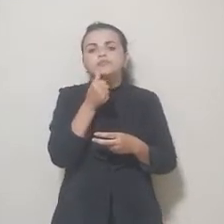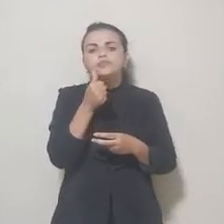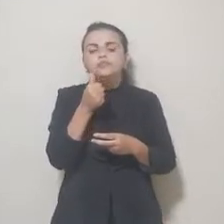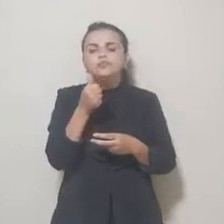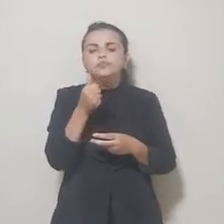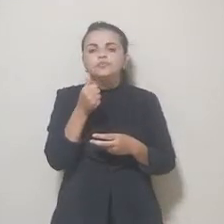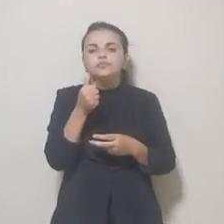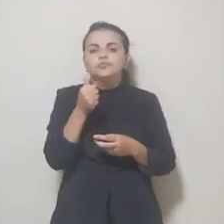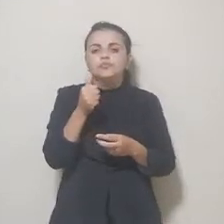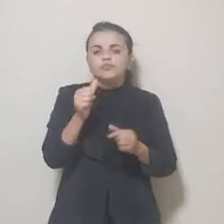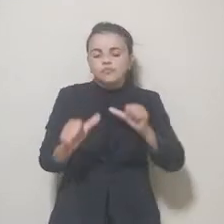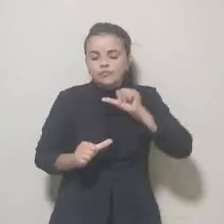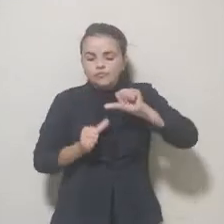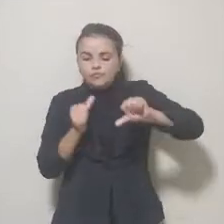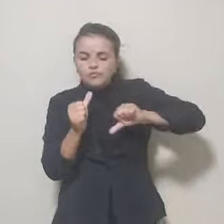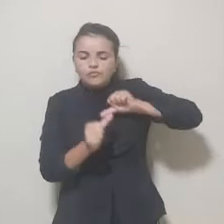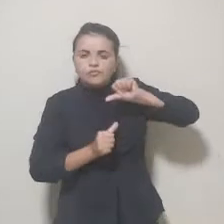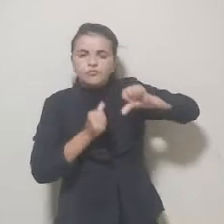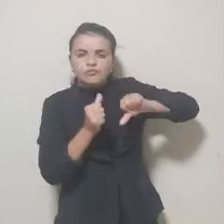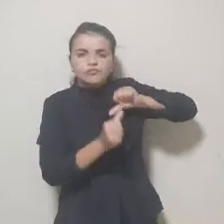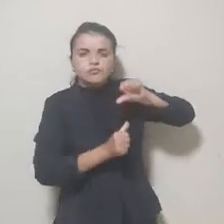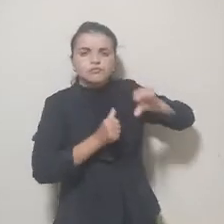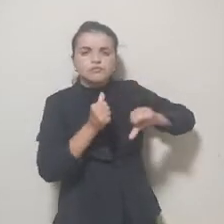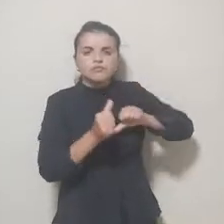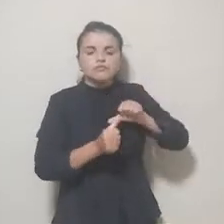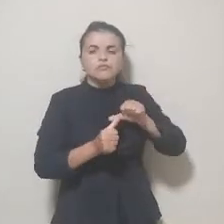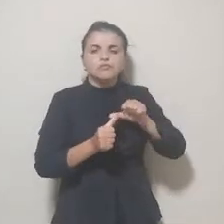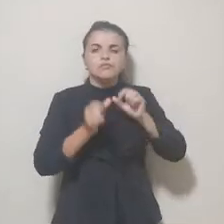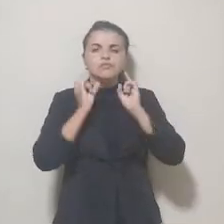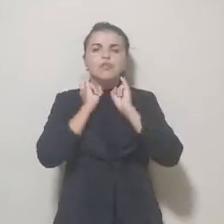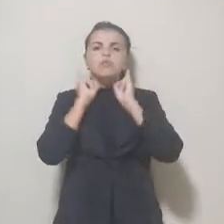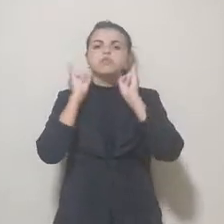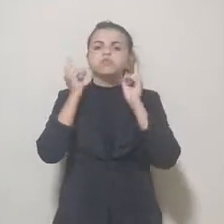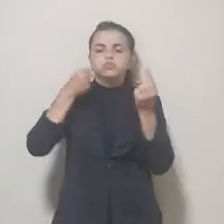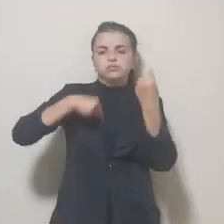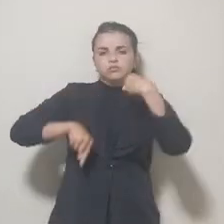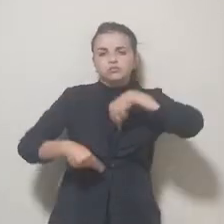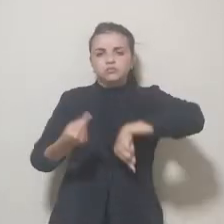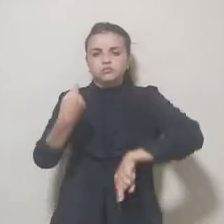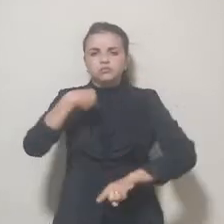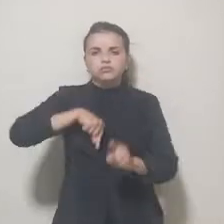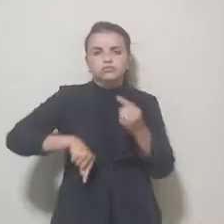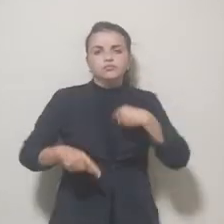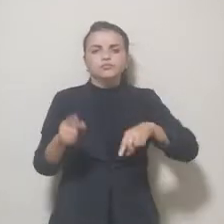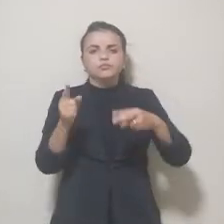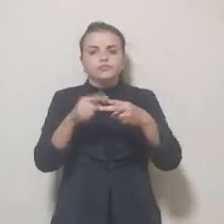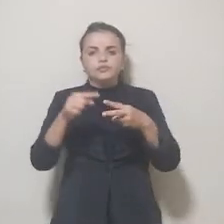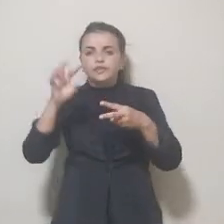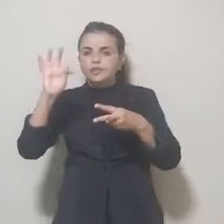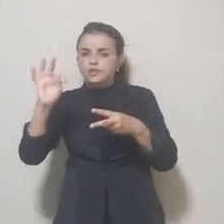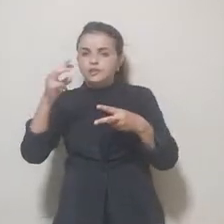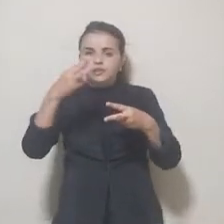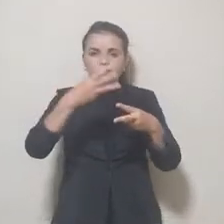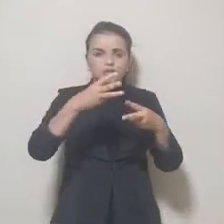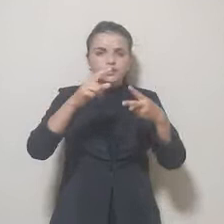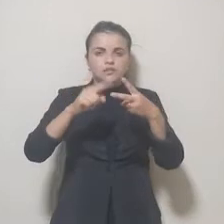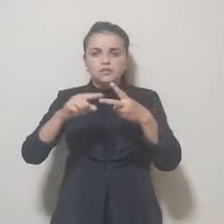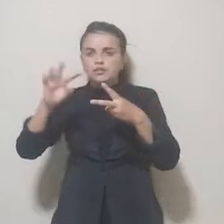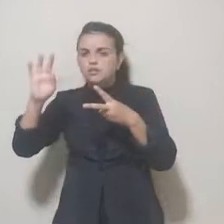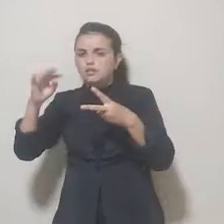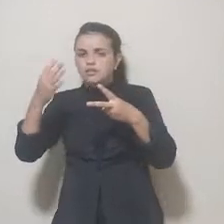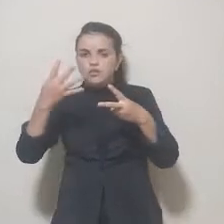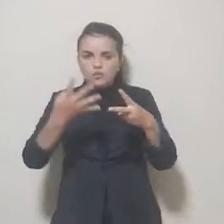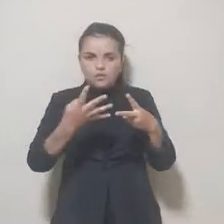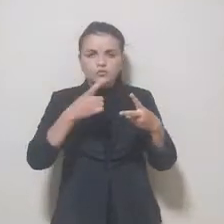poder no trabalho de controle do estímulo também do metabolismo dessas células. Então, a nossa T3 e T4, entre outras funções,